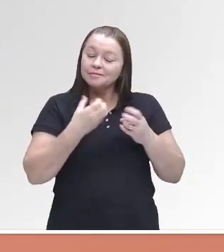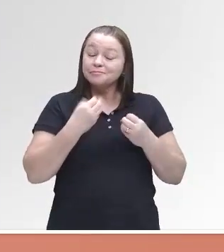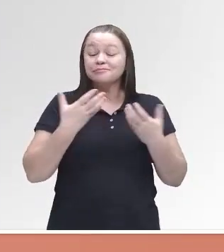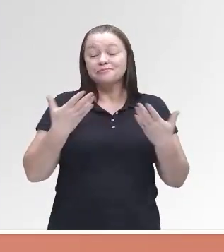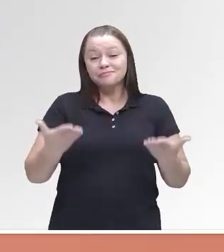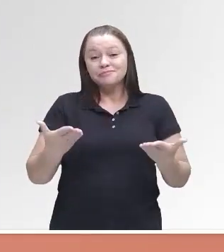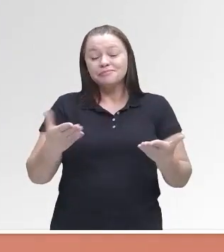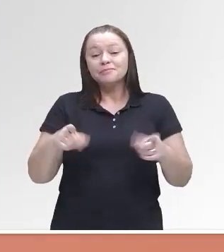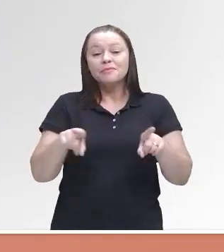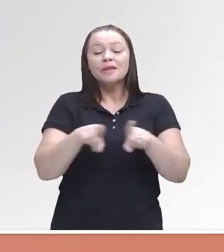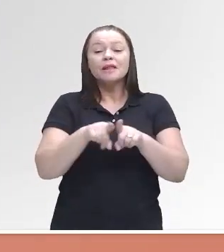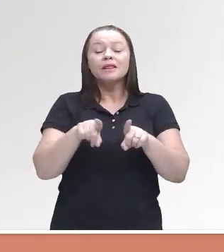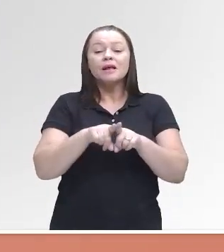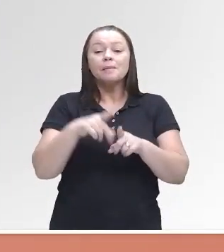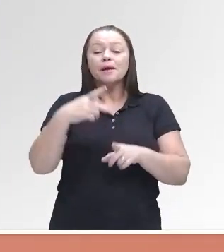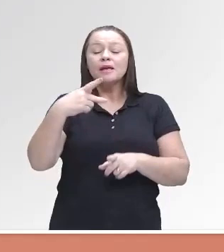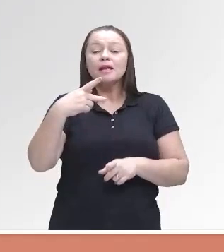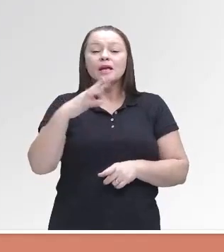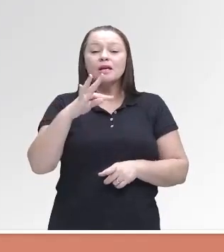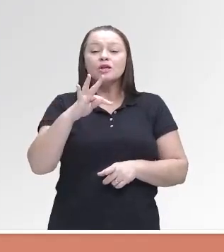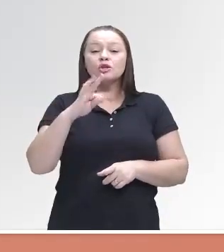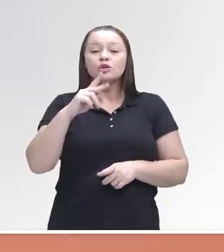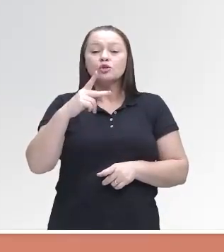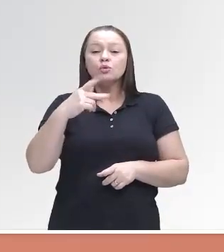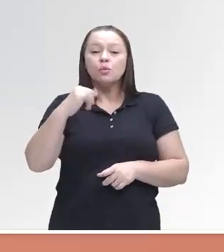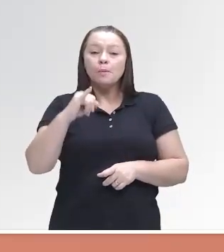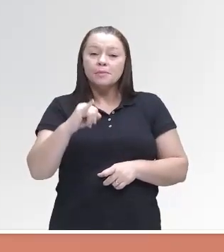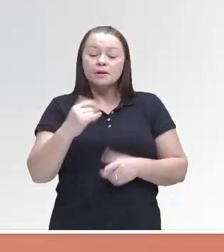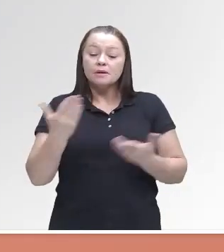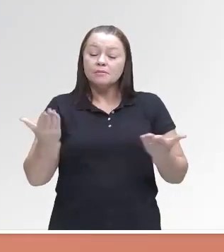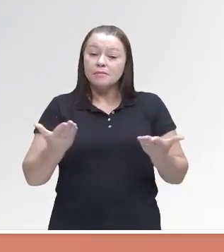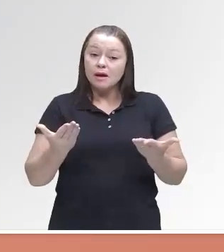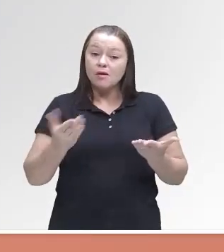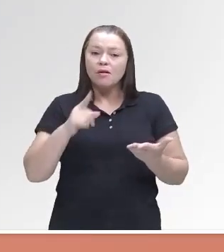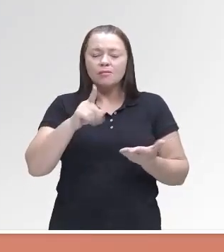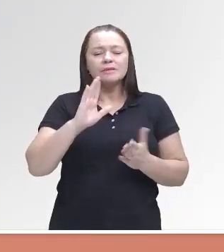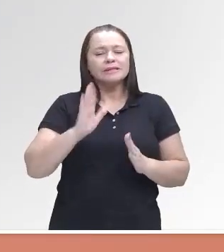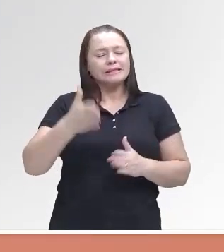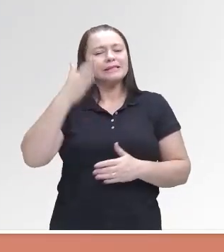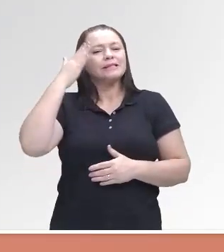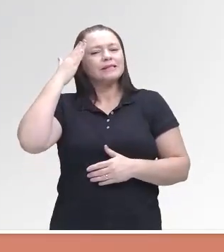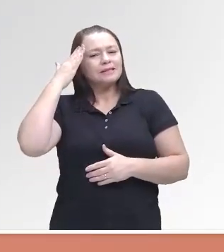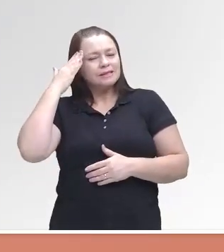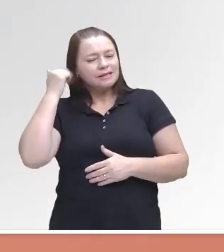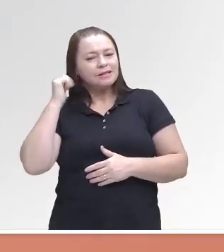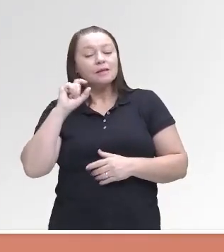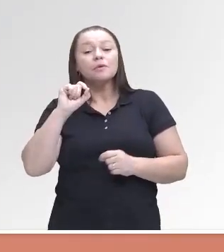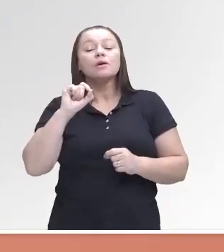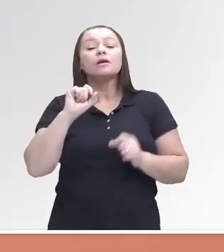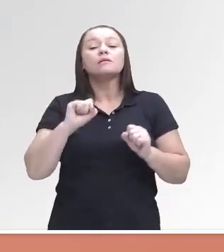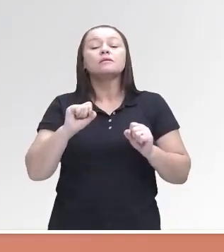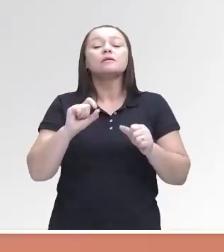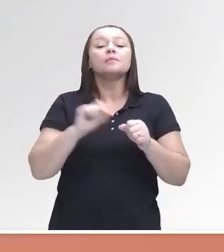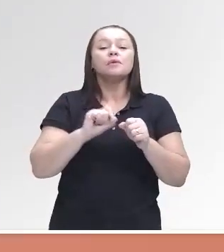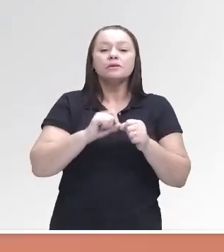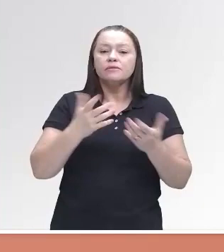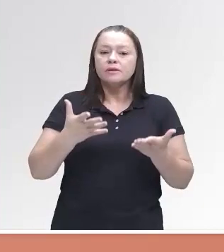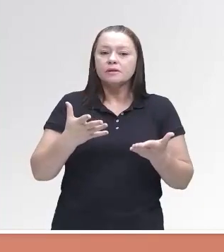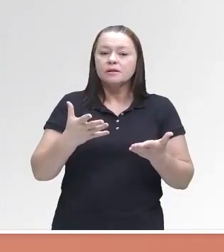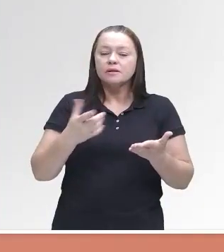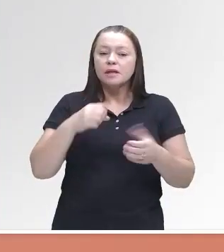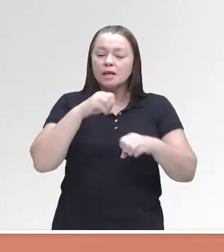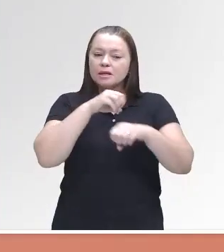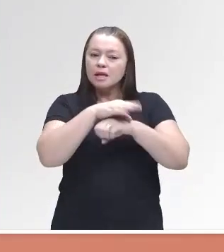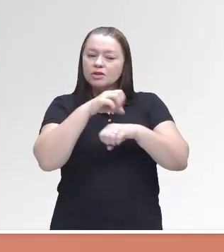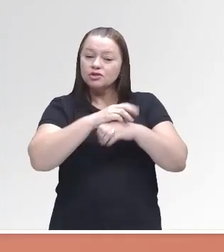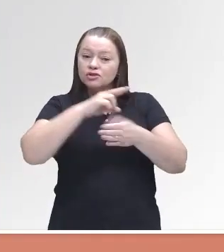de origem tupi. Mas agora você já sabe. E o que você pode fazer? Além das dicas de